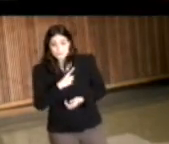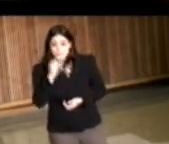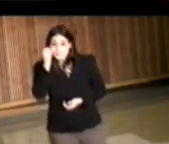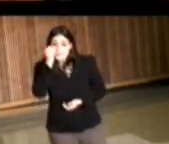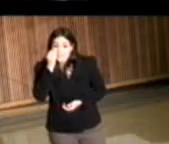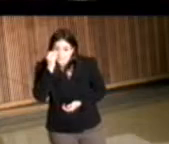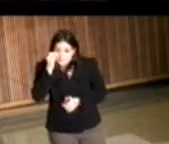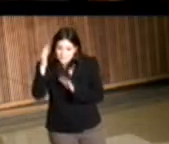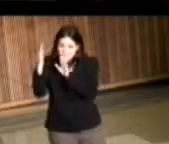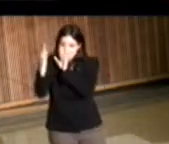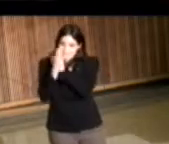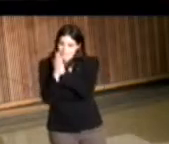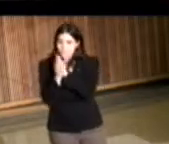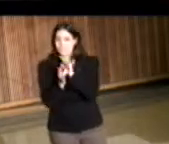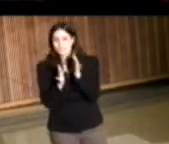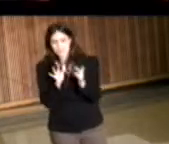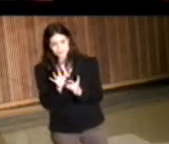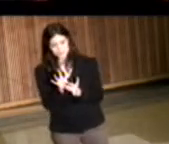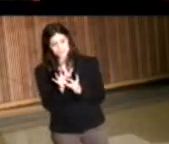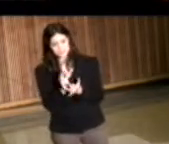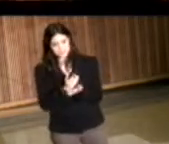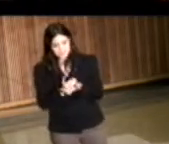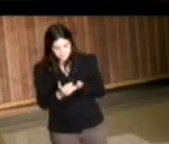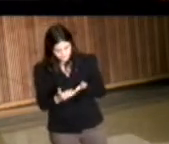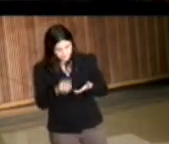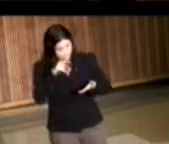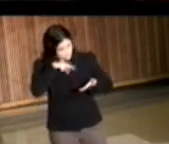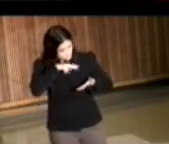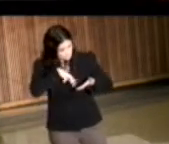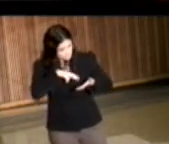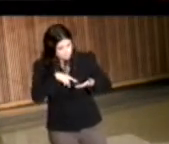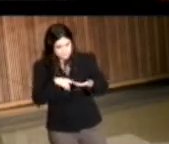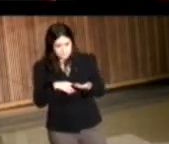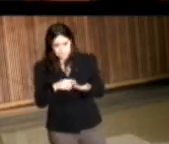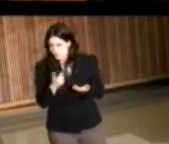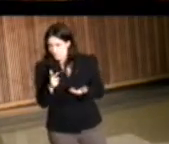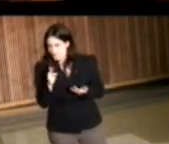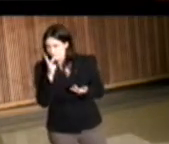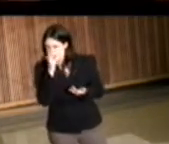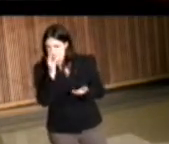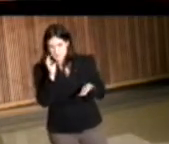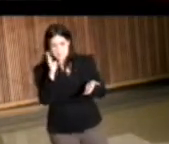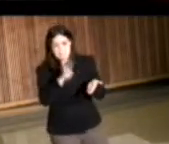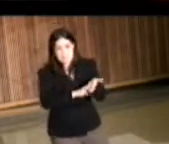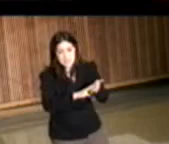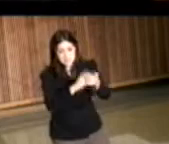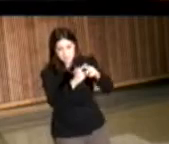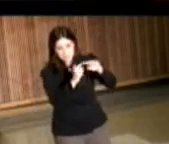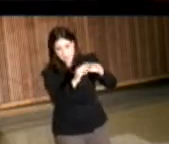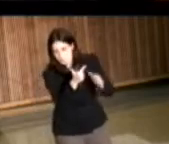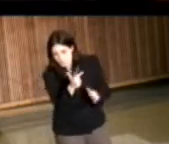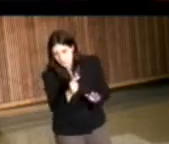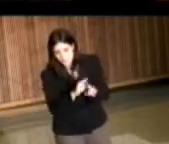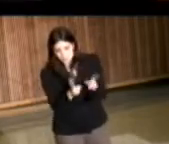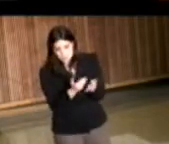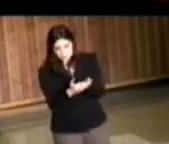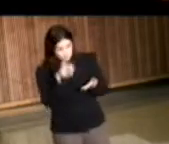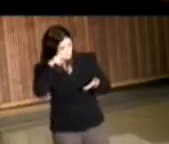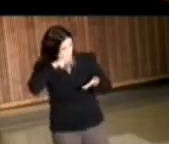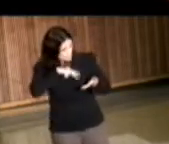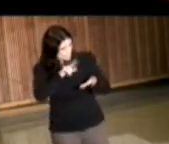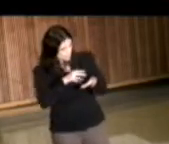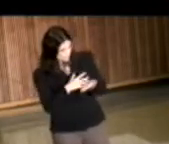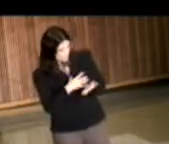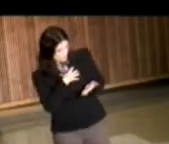Senhor Jesus, ele começou a vivenciar essa experiência. Ele ainda não era membro de uma igreja, mas ele estava vivenciando essa experiência, e estava